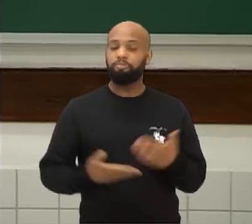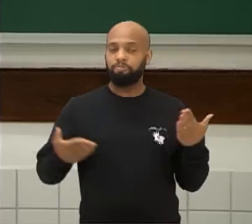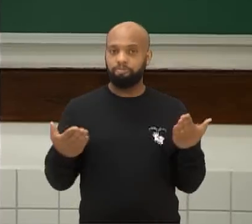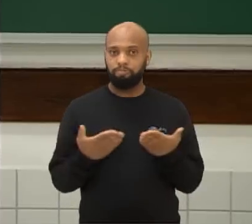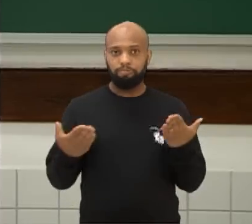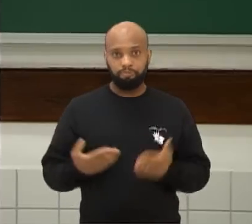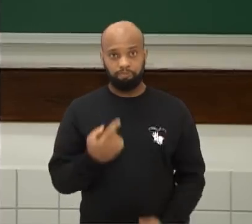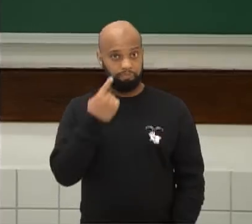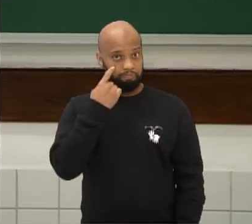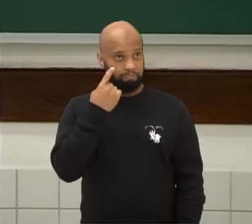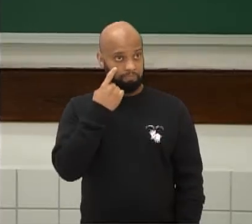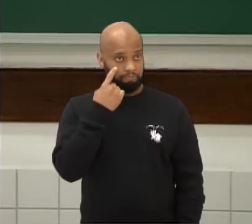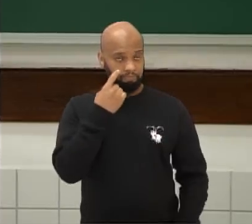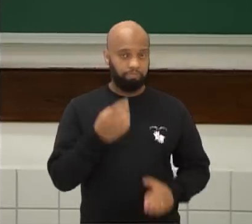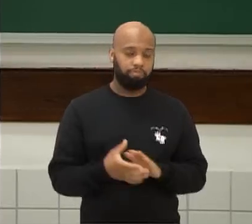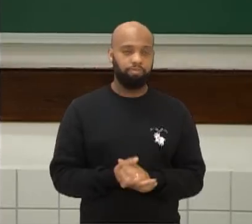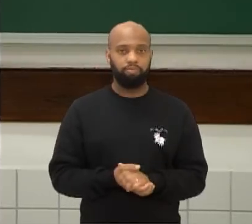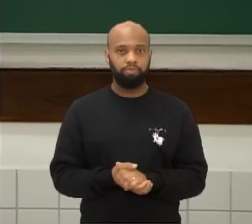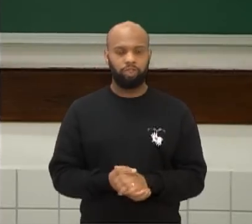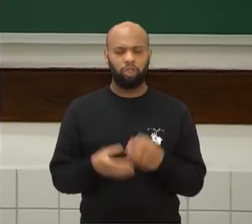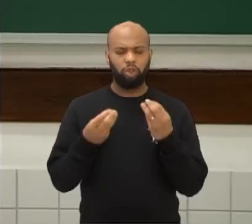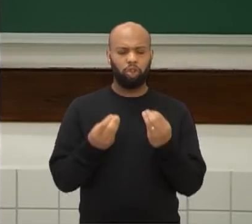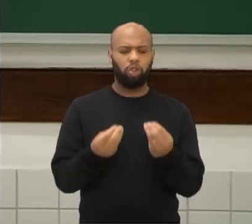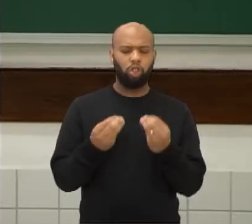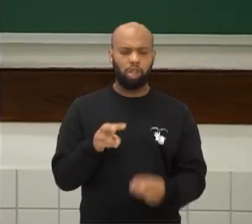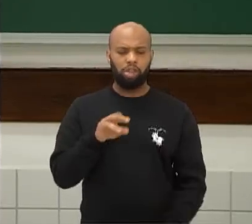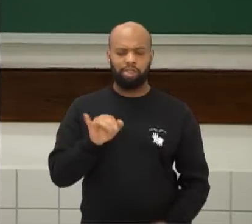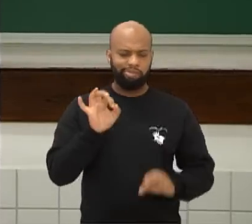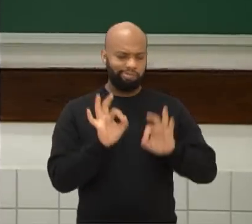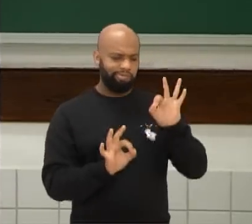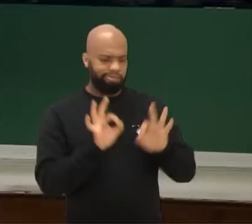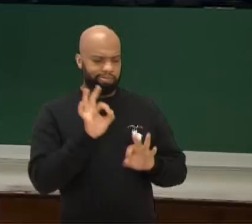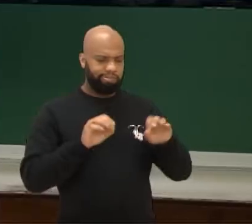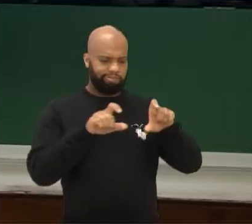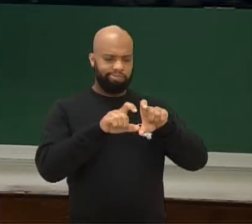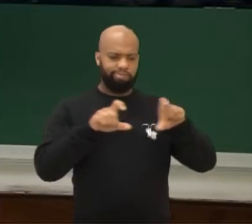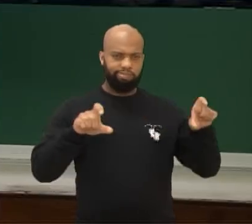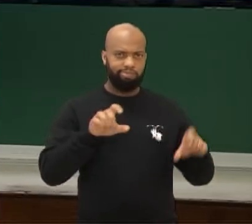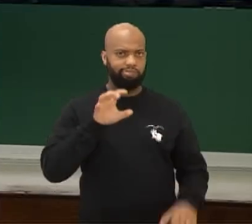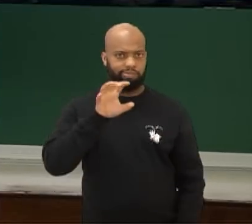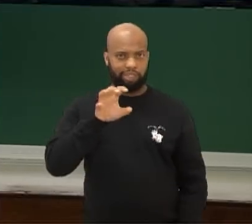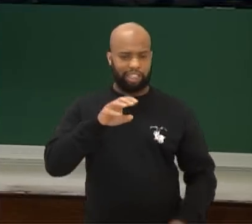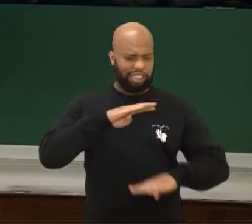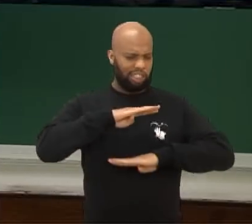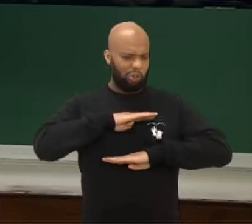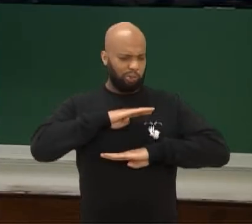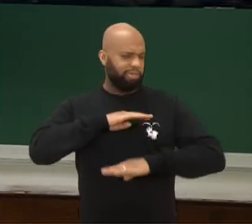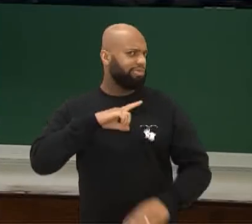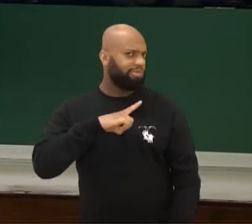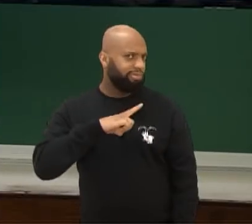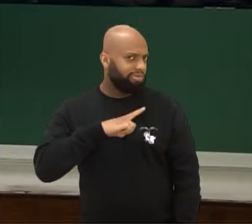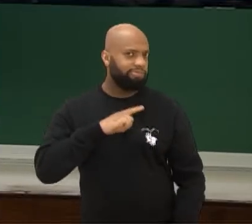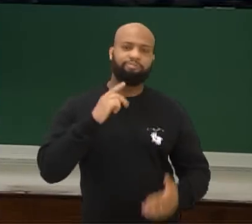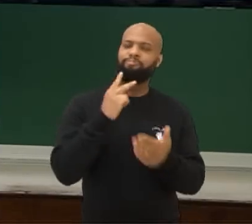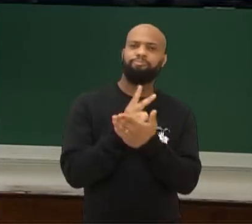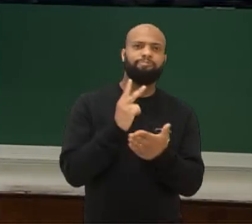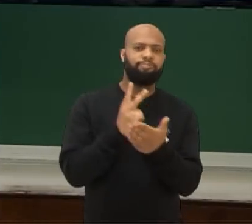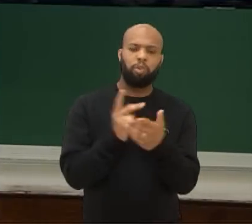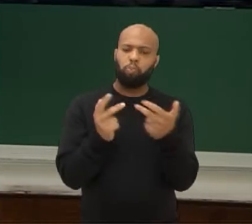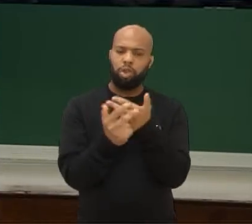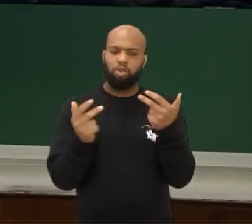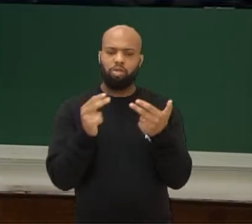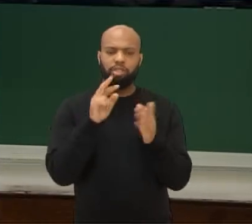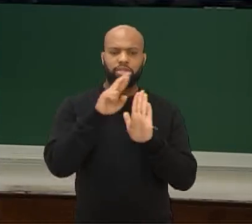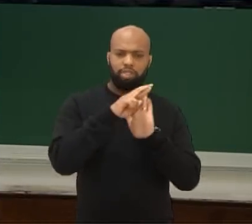Vamos lá, pessoal? Veja, como é que a gente vai montar a equação para essa situação? Mesma coisa que a